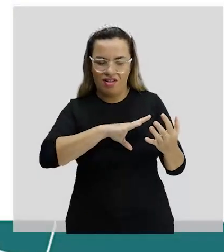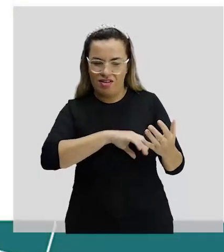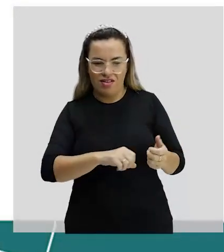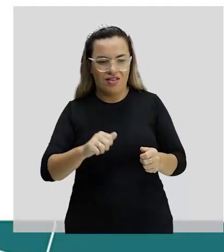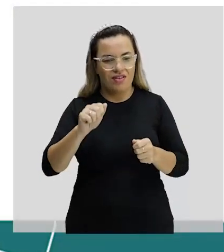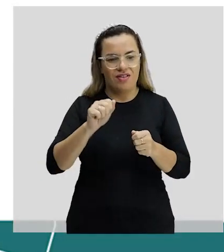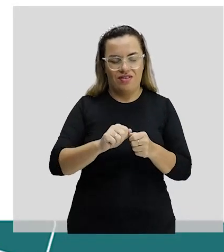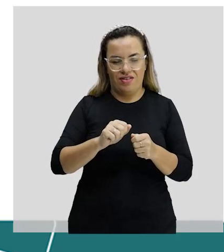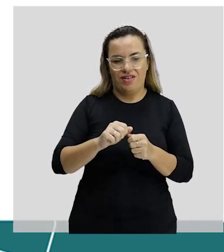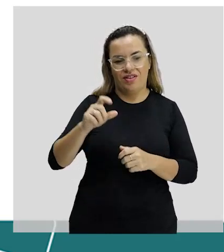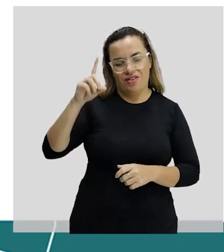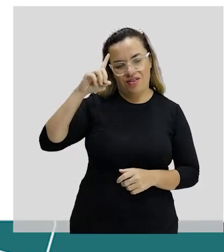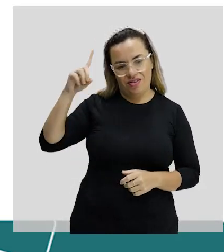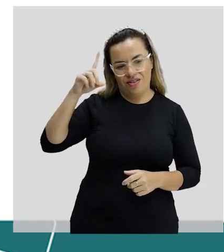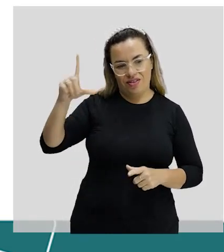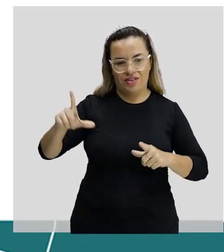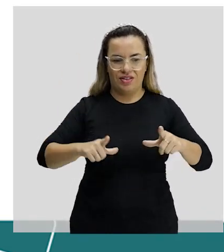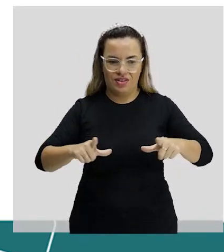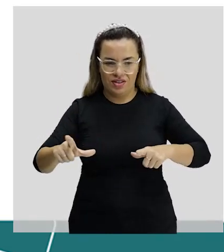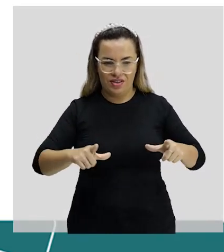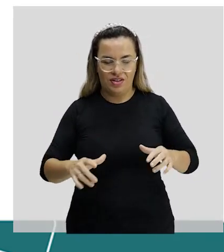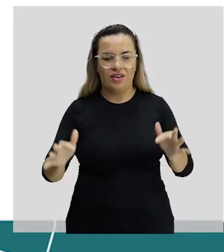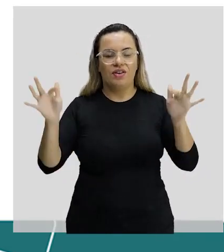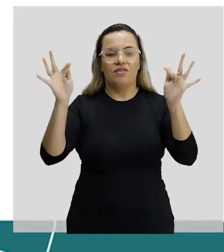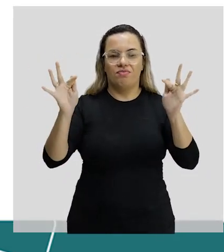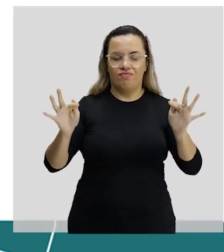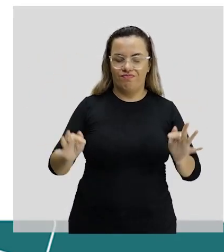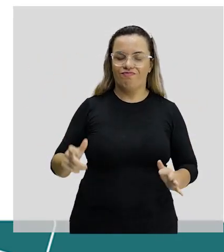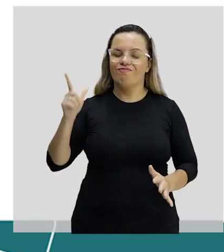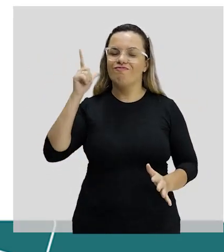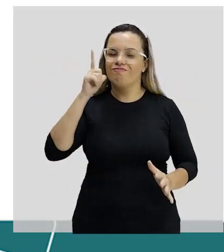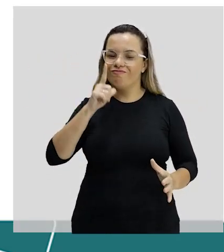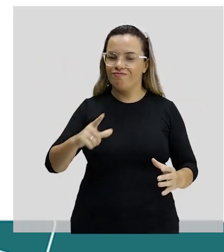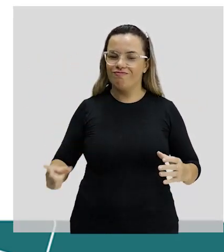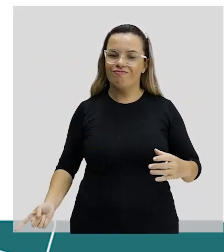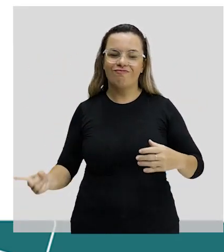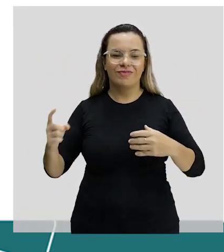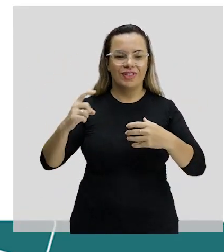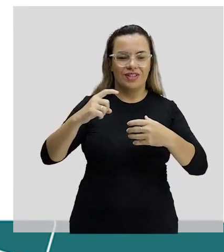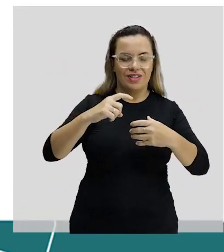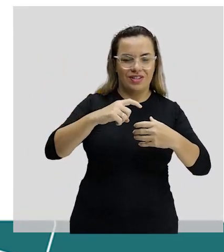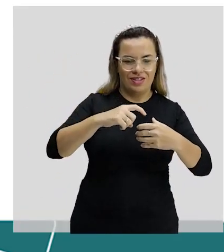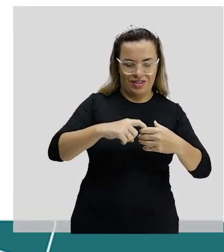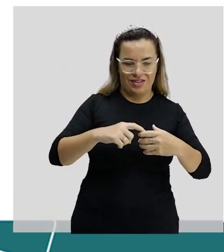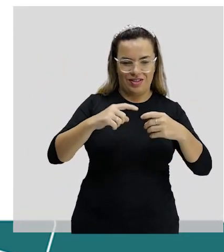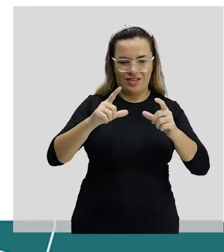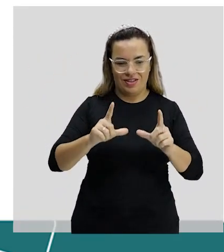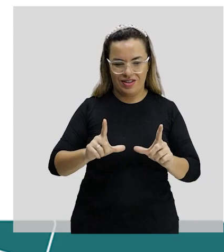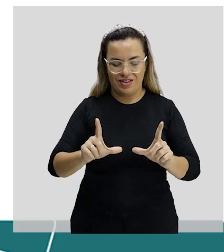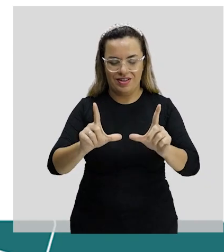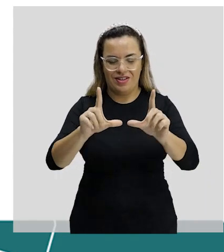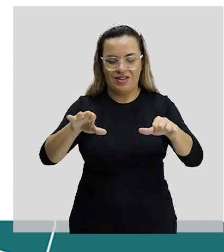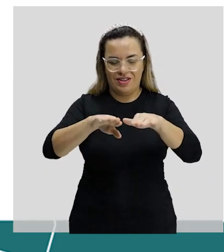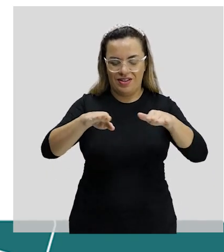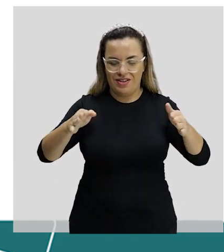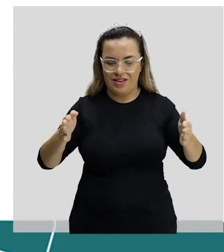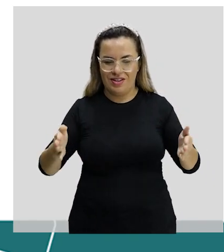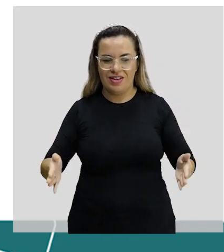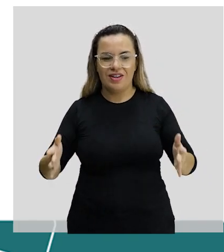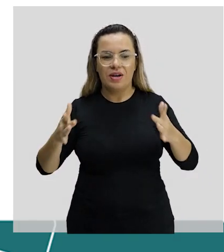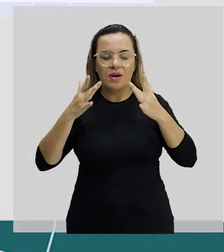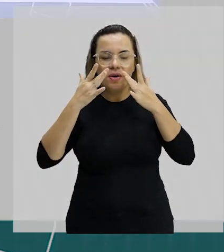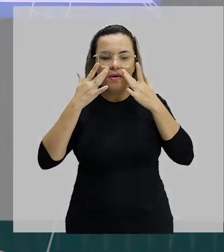cotidiano, né? E feliz também porque nós conseguimos finalmente voltar aos palcos, lentamente, com a plateia reduzida,